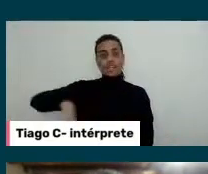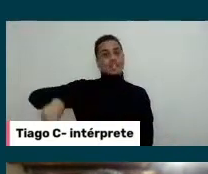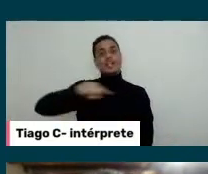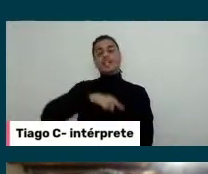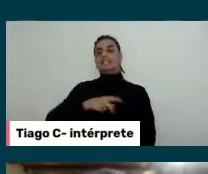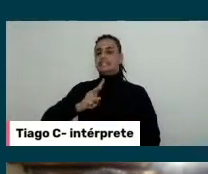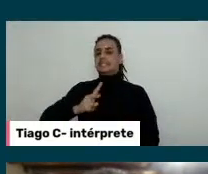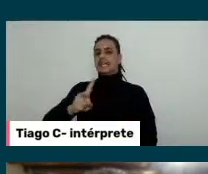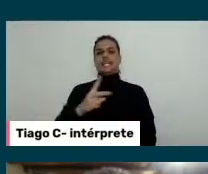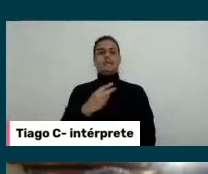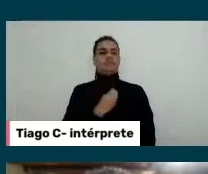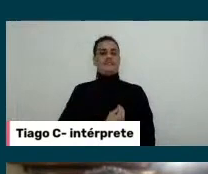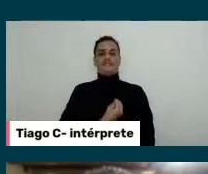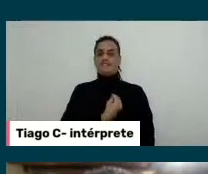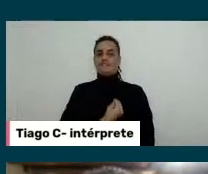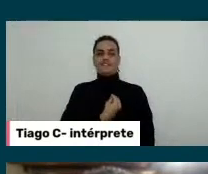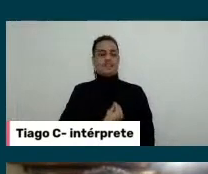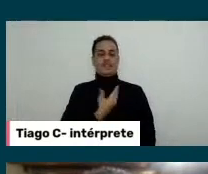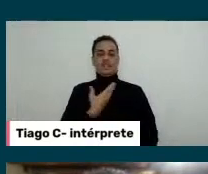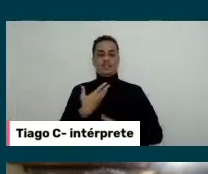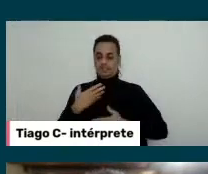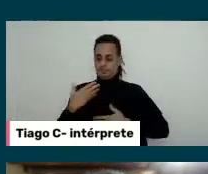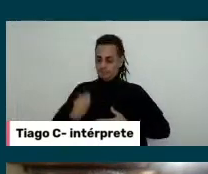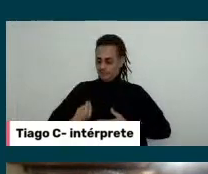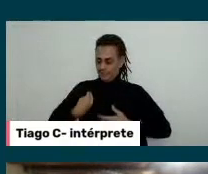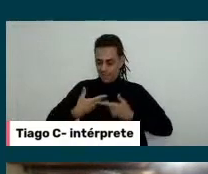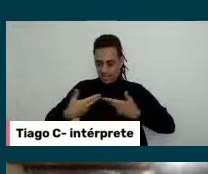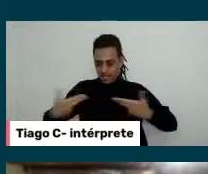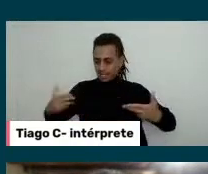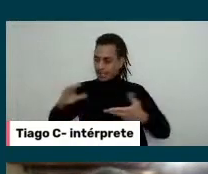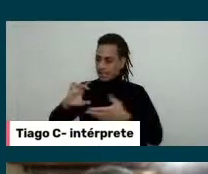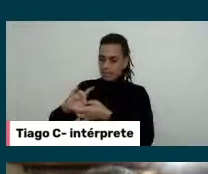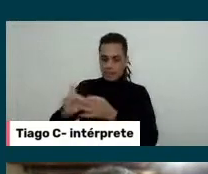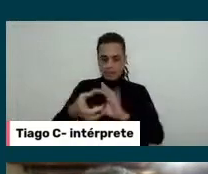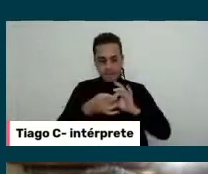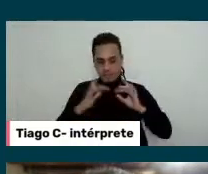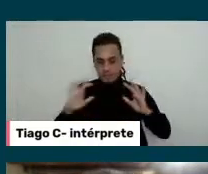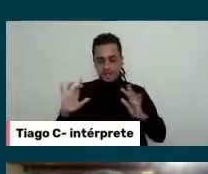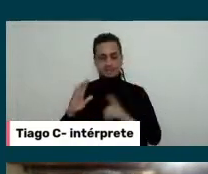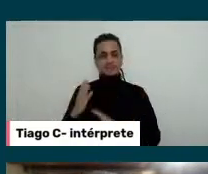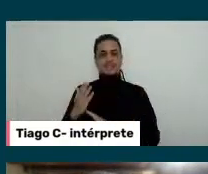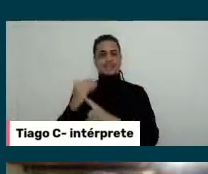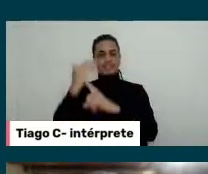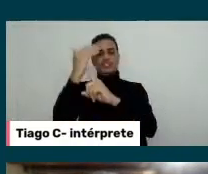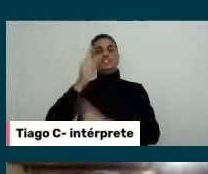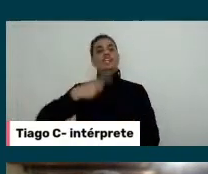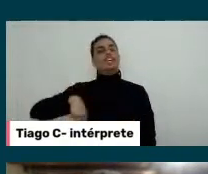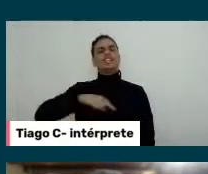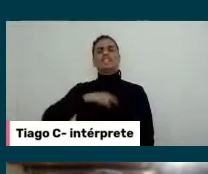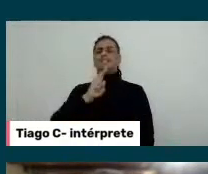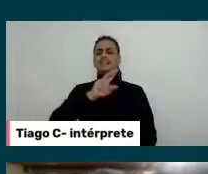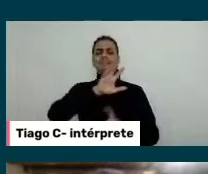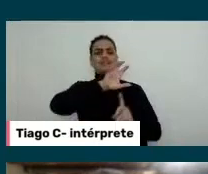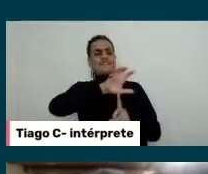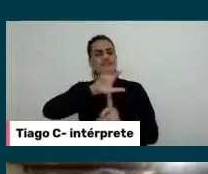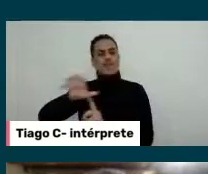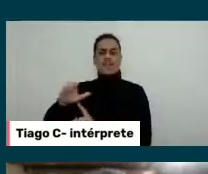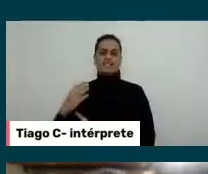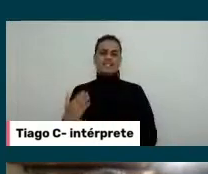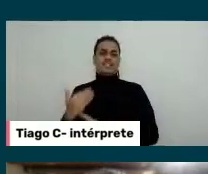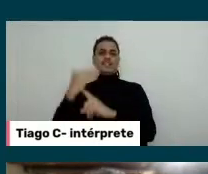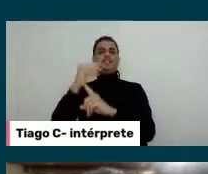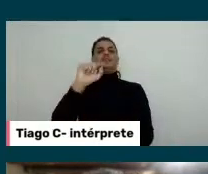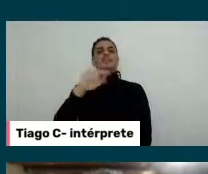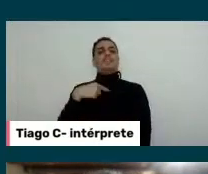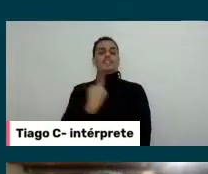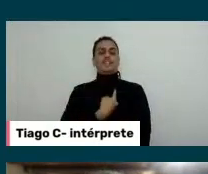vivendo uma vida atravessada pela tecnologia. Estamos sempre afetando a sociedade com as tecnologias que